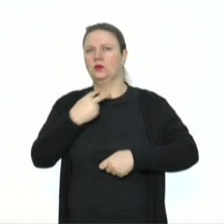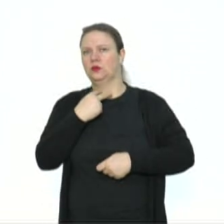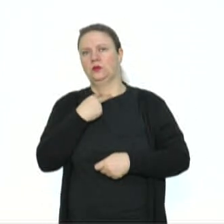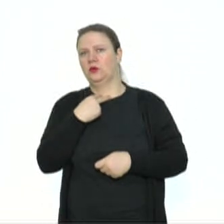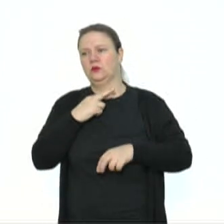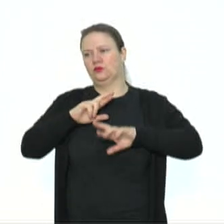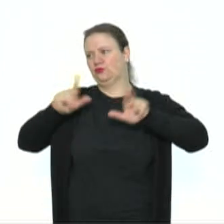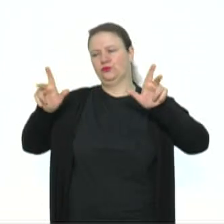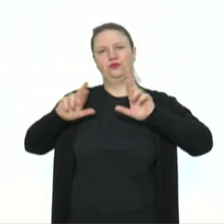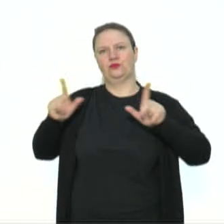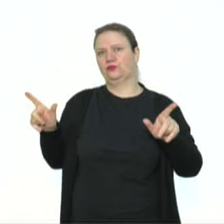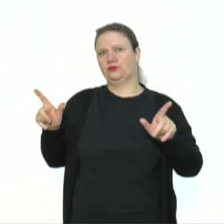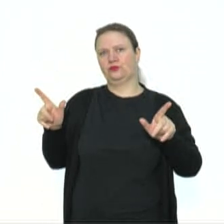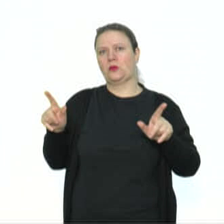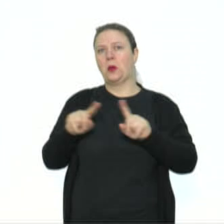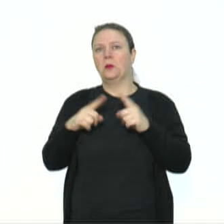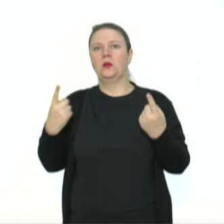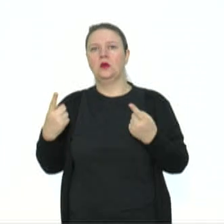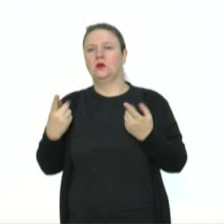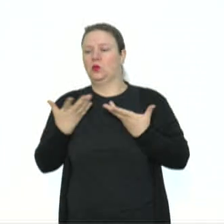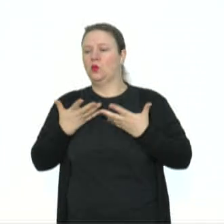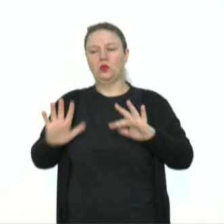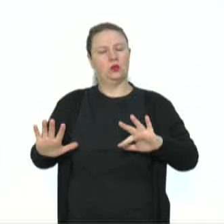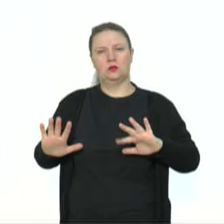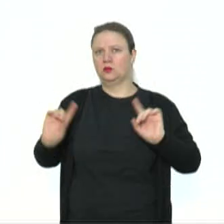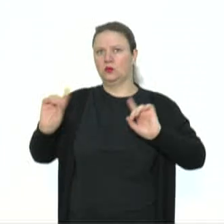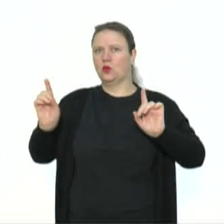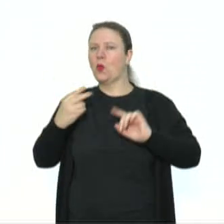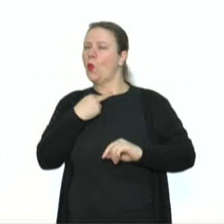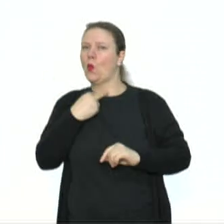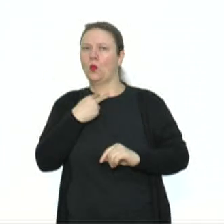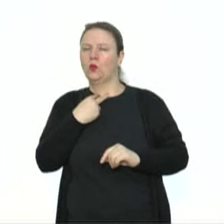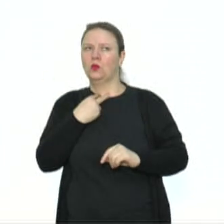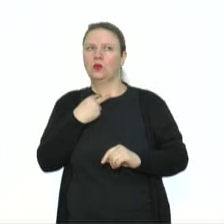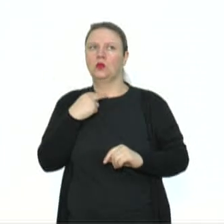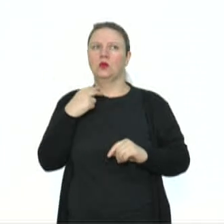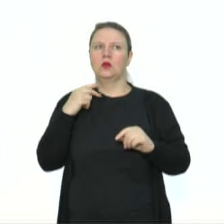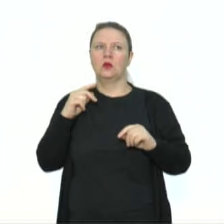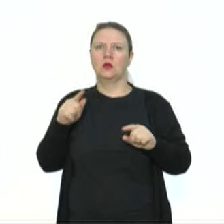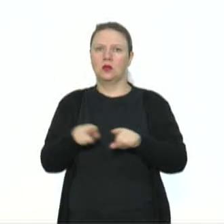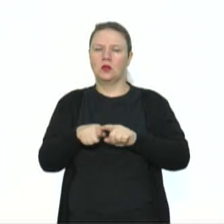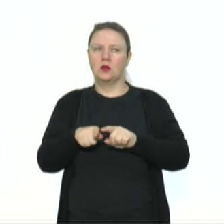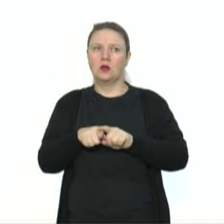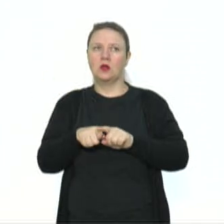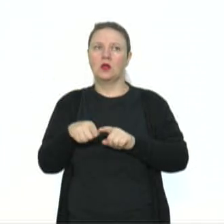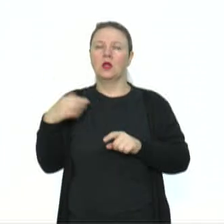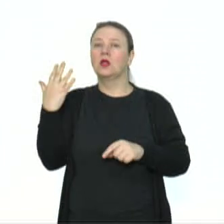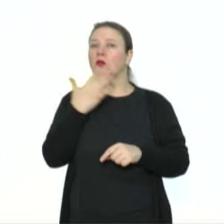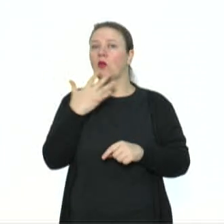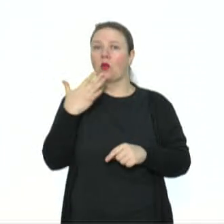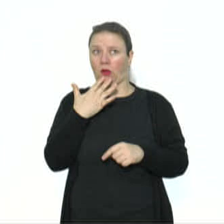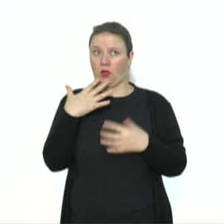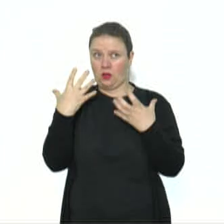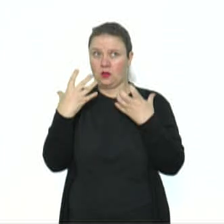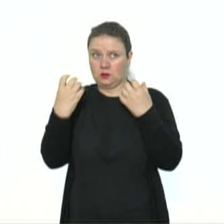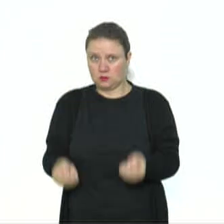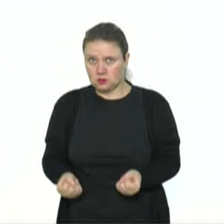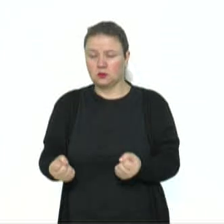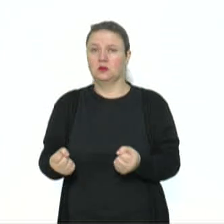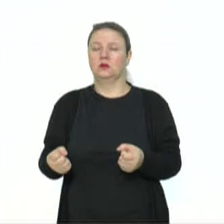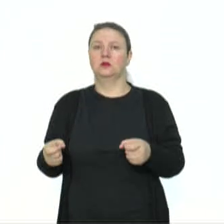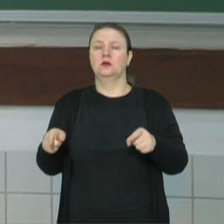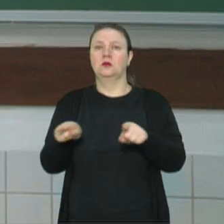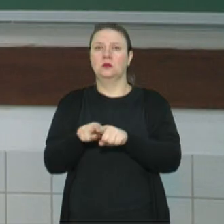cor diferente, também não são aceitos kimonos com golas de cor diferente do kimono. Então as cores aceitas para